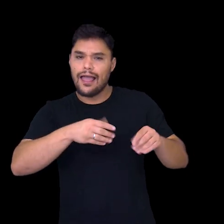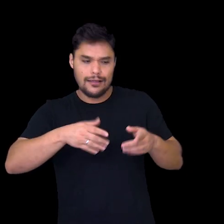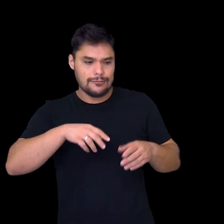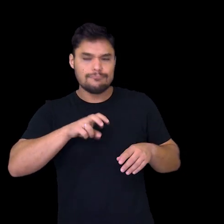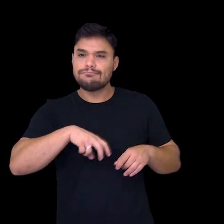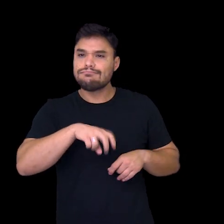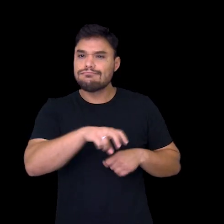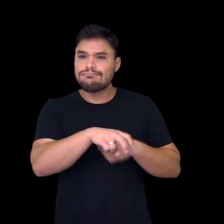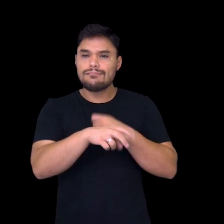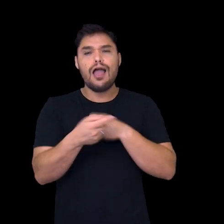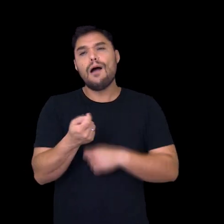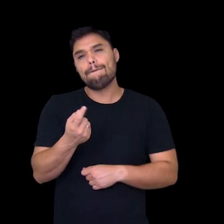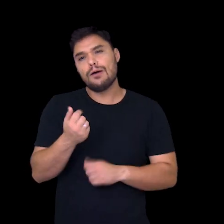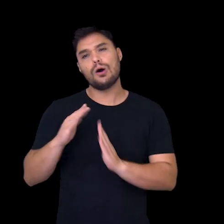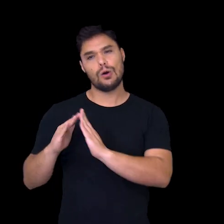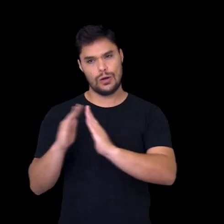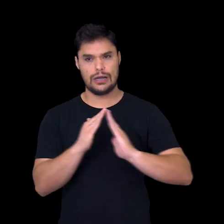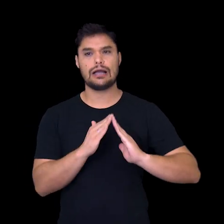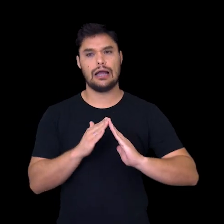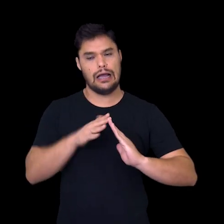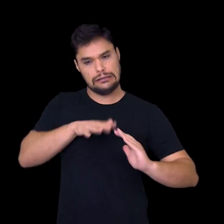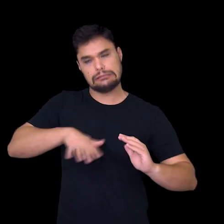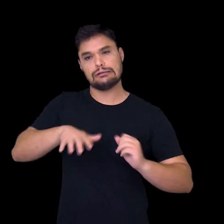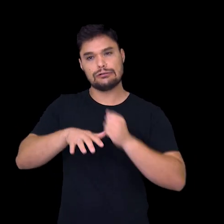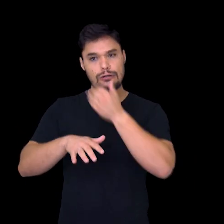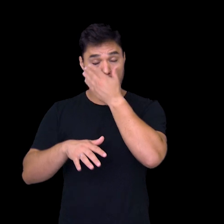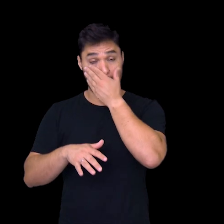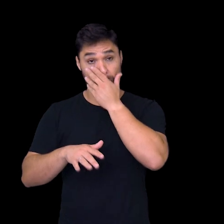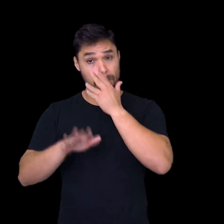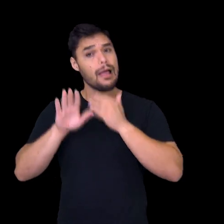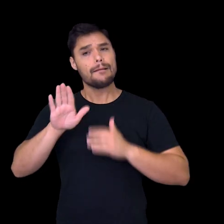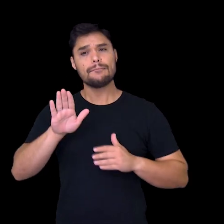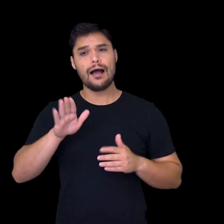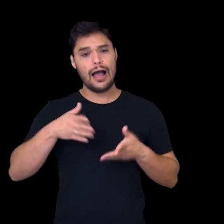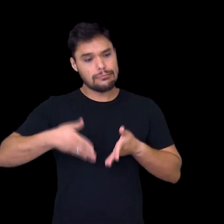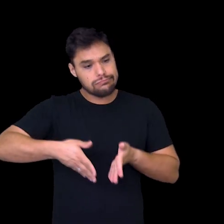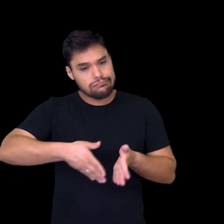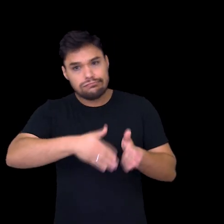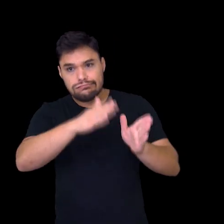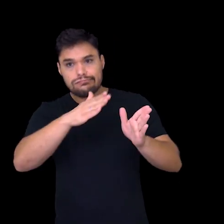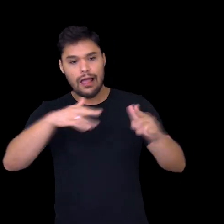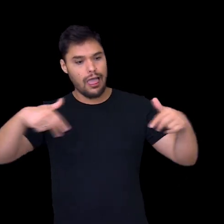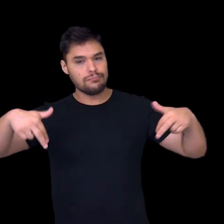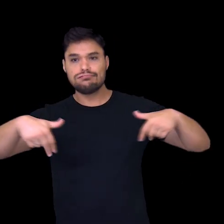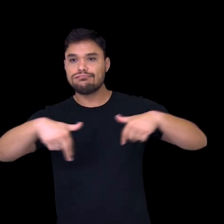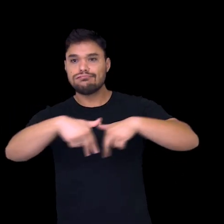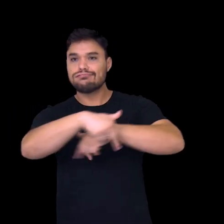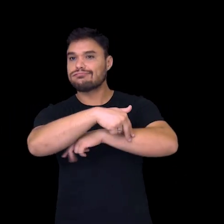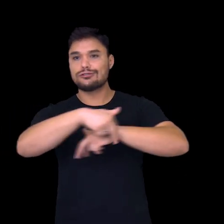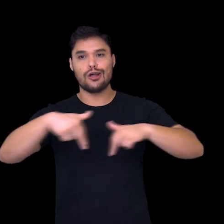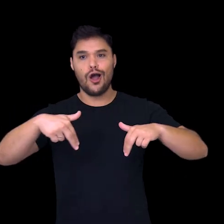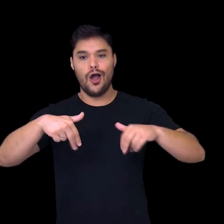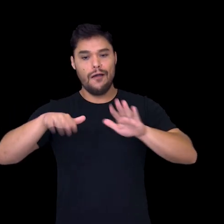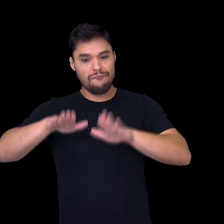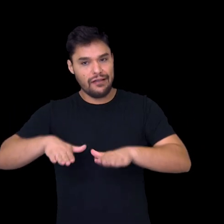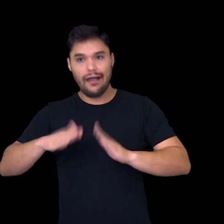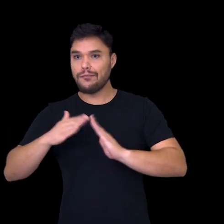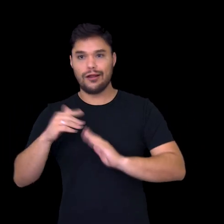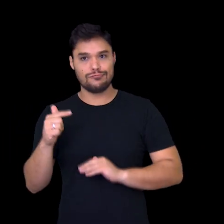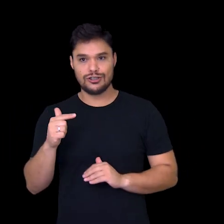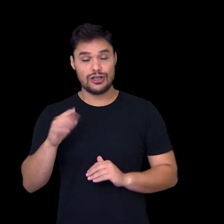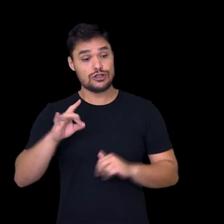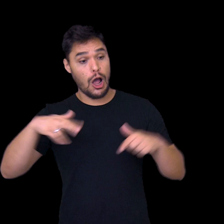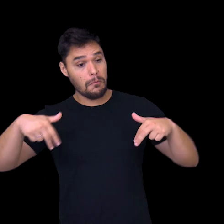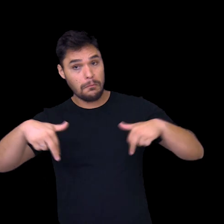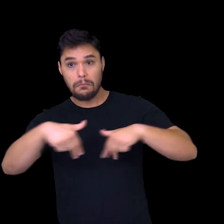e pouquíssimos povoados. Deusdedit Rocha Júnior, historiador. Passagens e de encontros. Exatamente. Então,